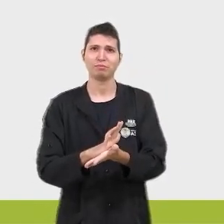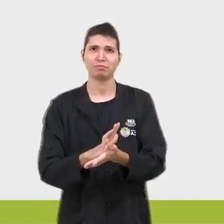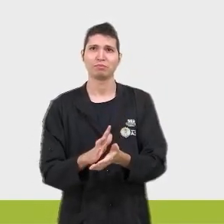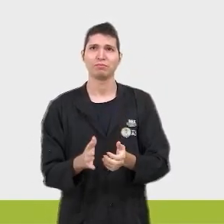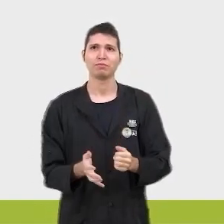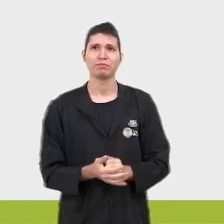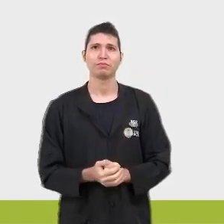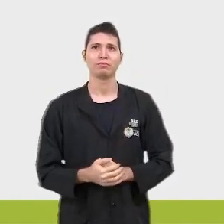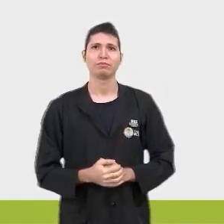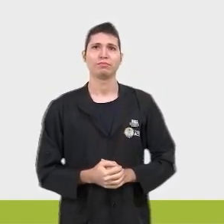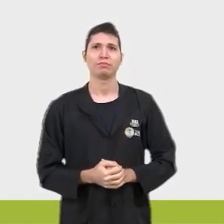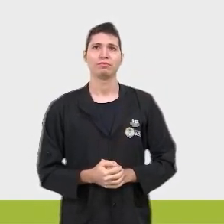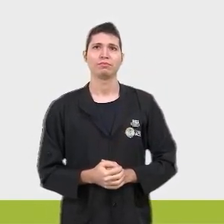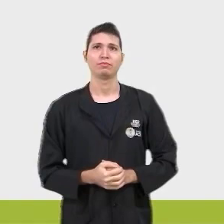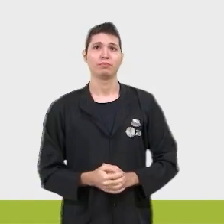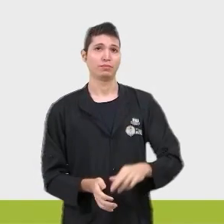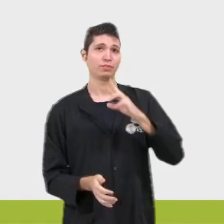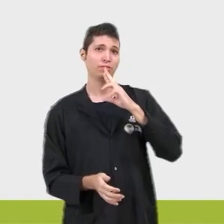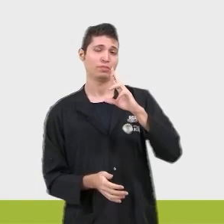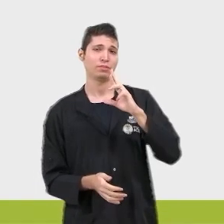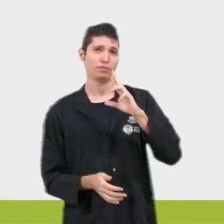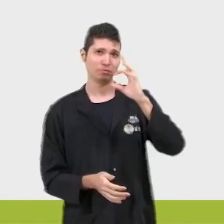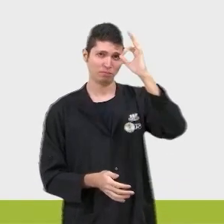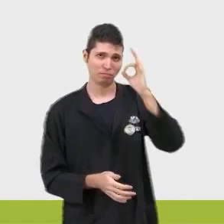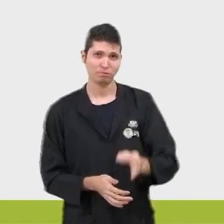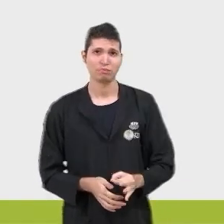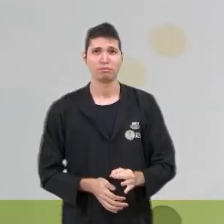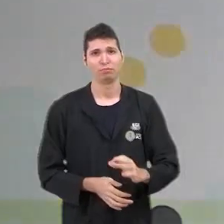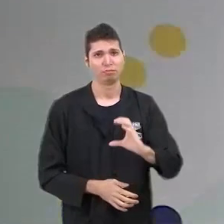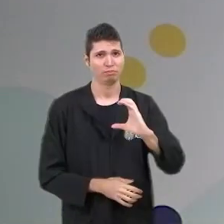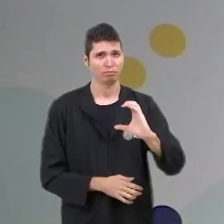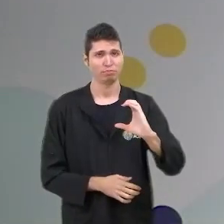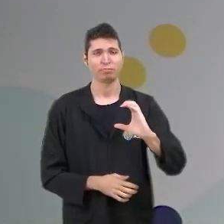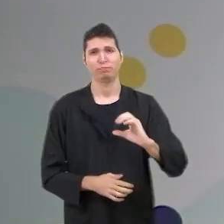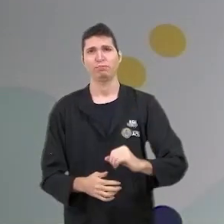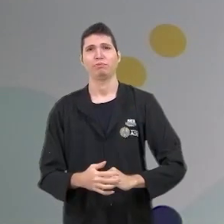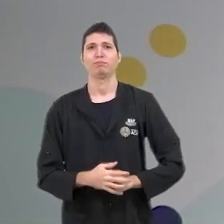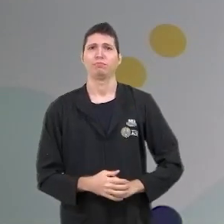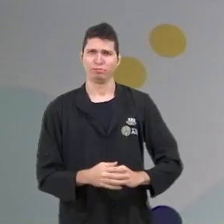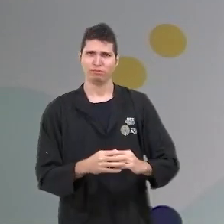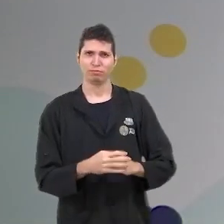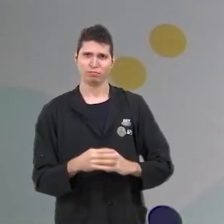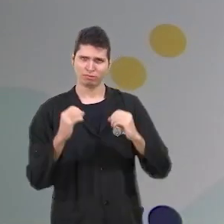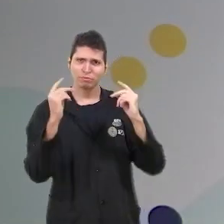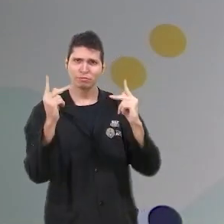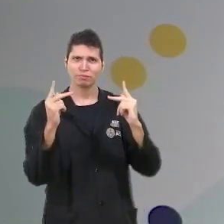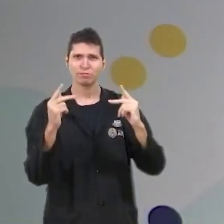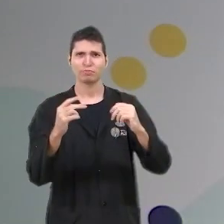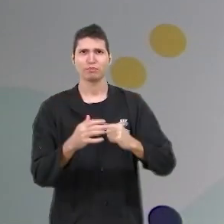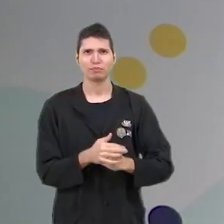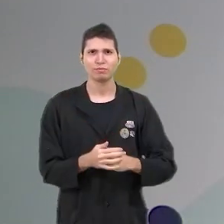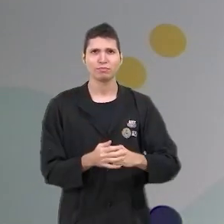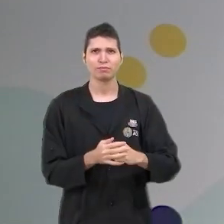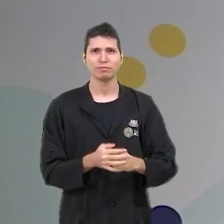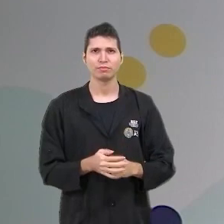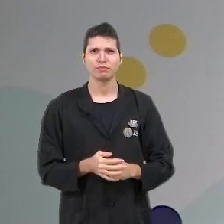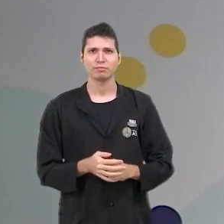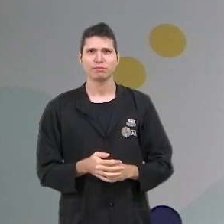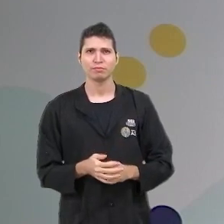acertou aí. Resposta correta, C. Ok? Deu certo aí? Conseguiram